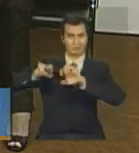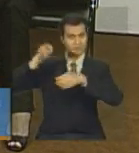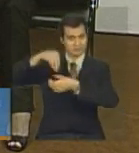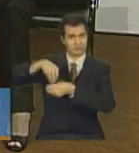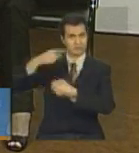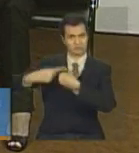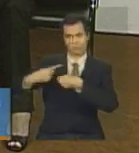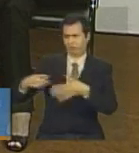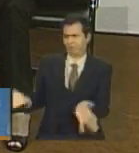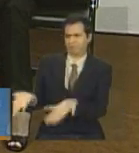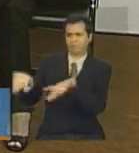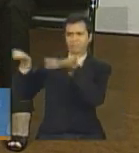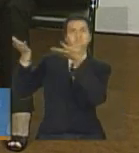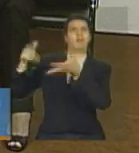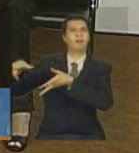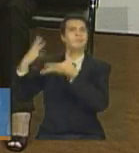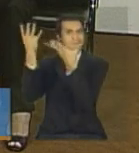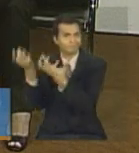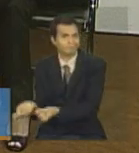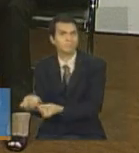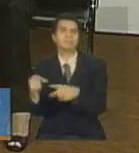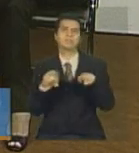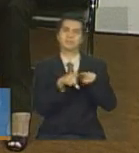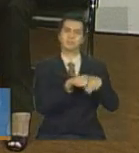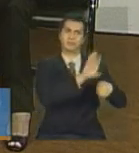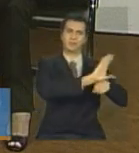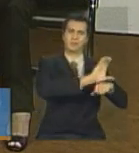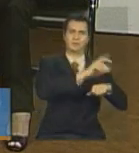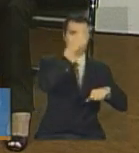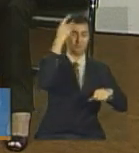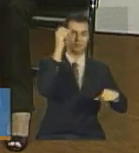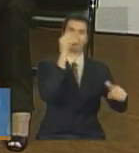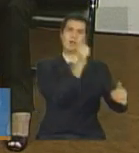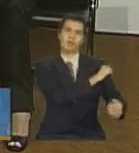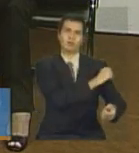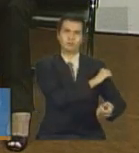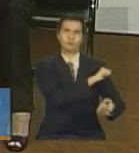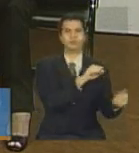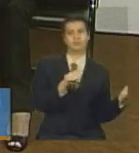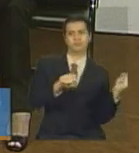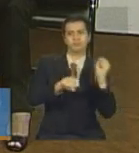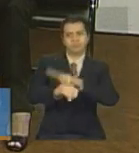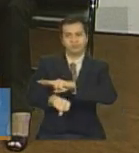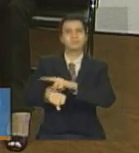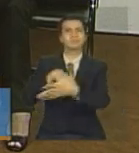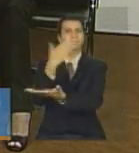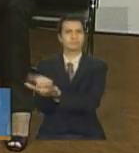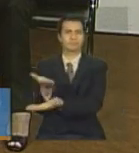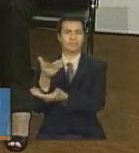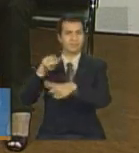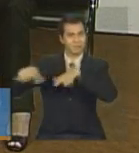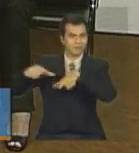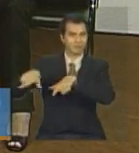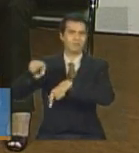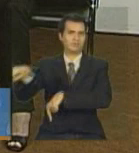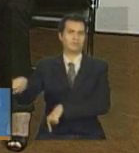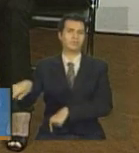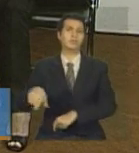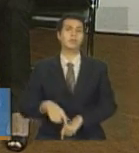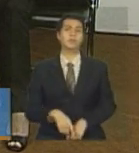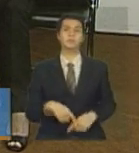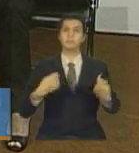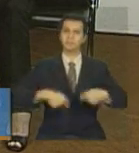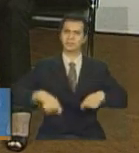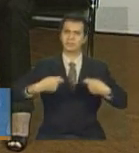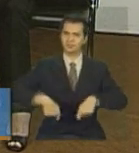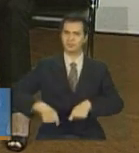o programa, para conhecer as turmas que vão estar acontecendo, porque é preciso haver uma inter-relação muito forte, uma transversalidade muito